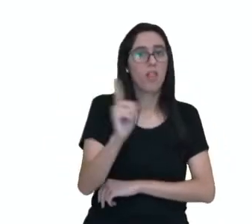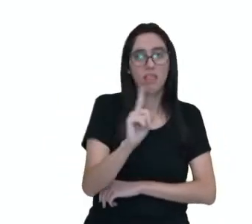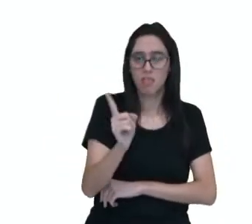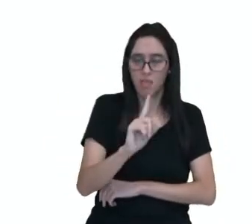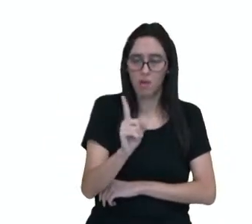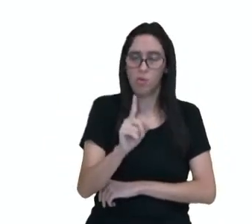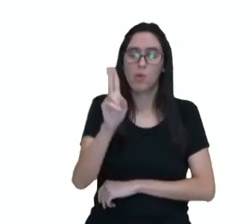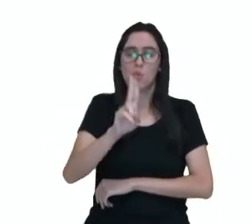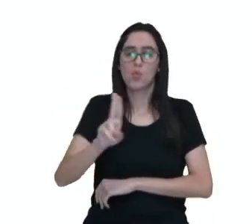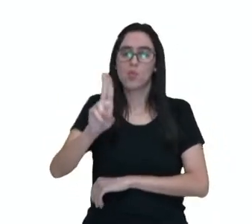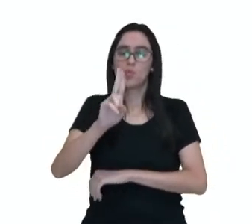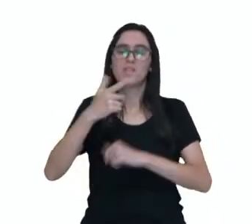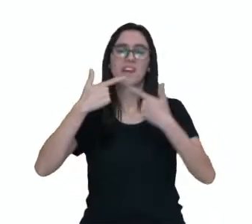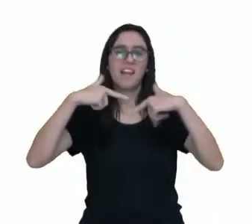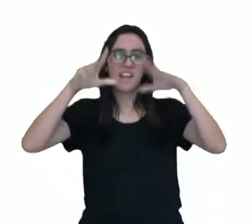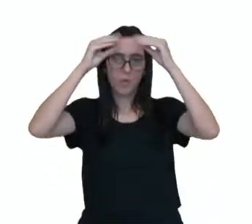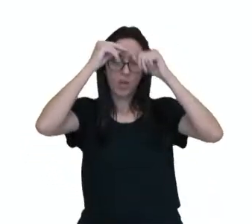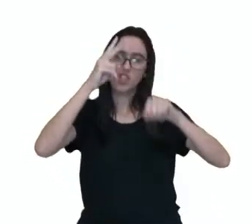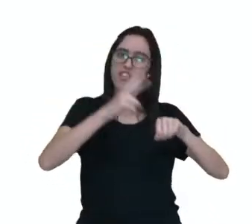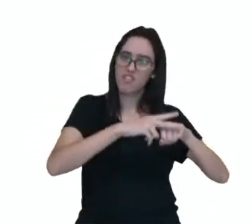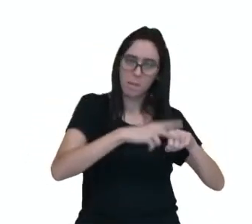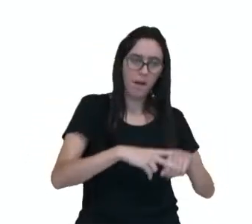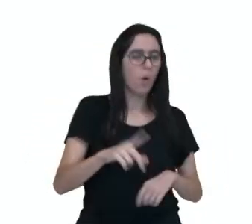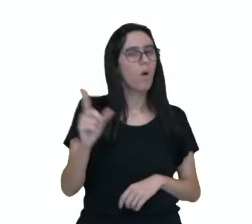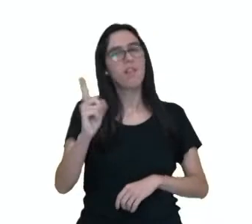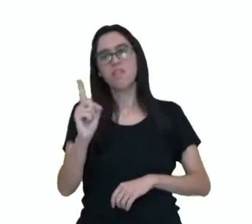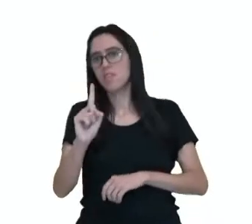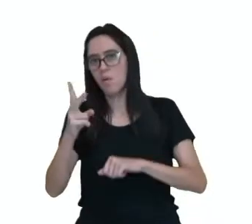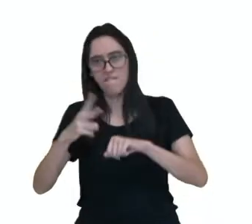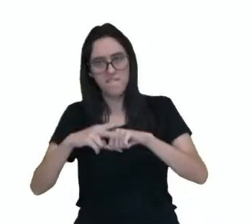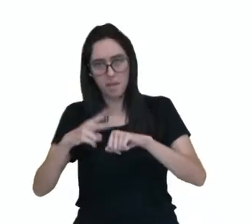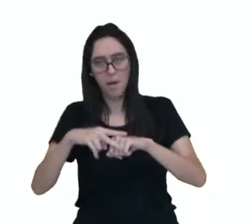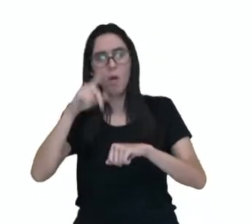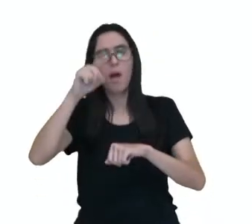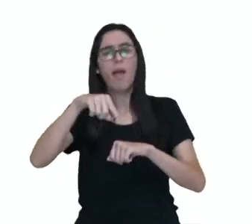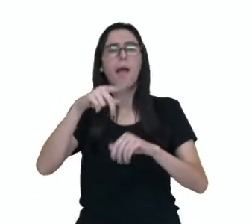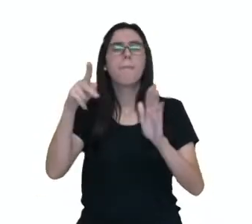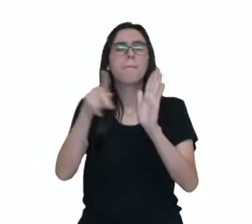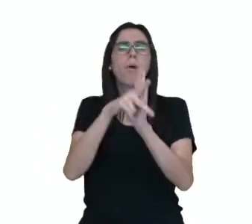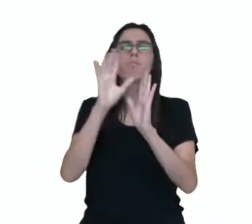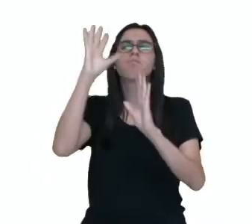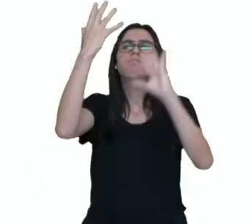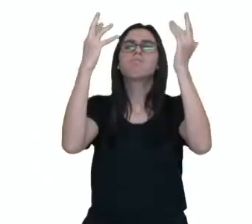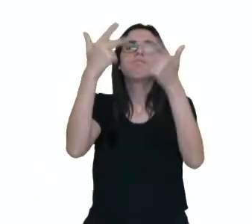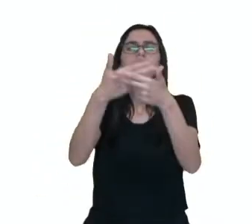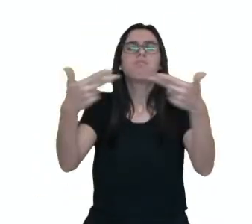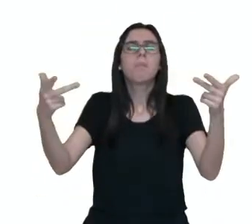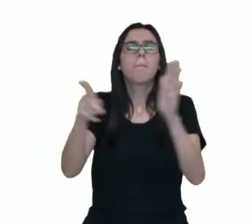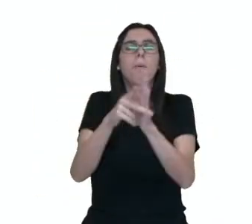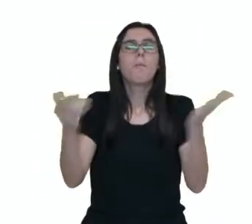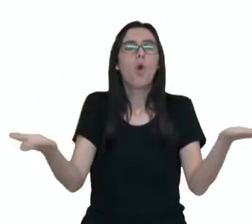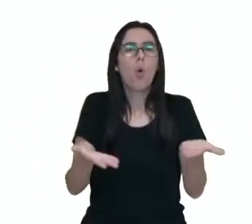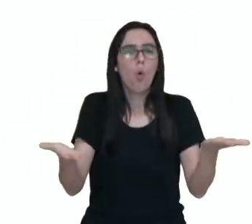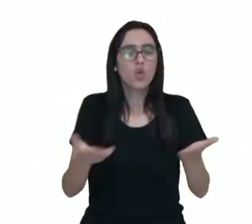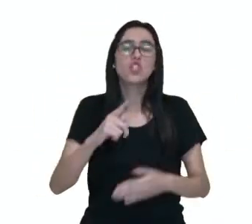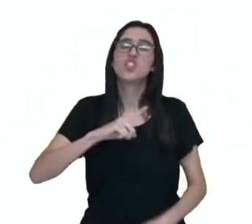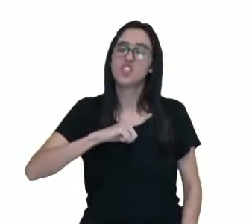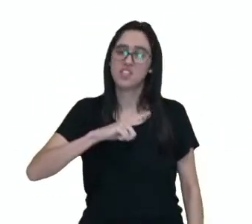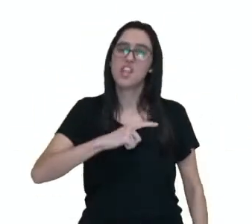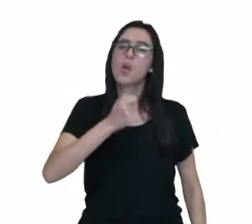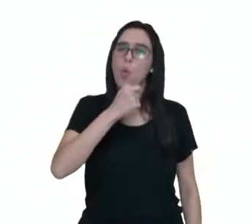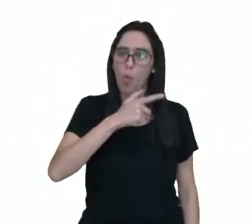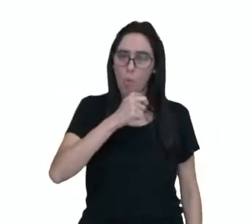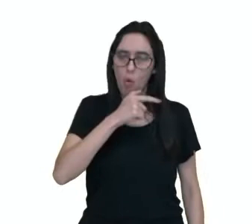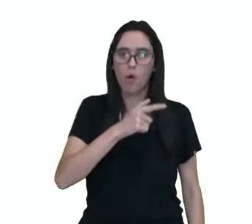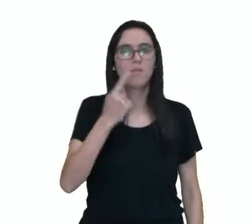da linguagem verbal e não verbal. Retrata situações da atualidade, apresenta ironia e humor. Aqui